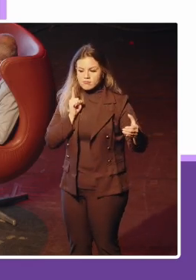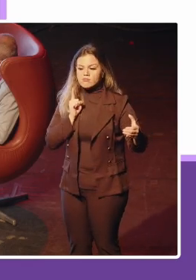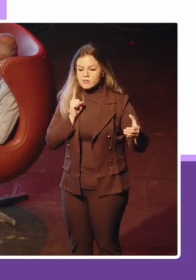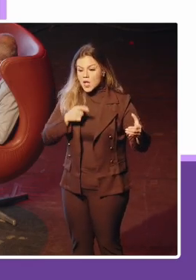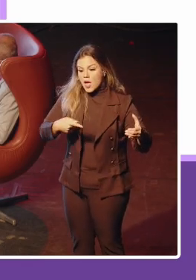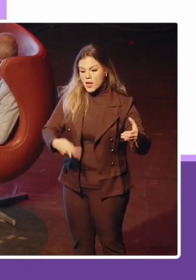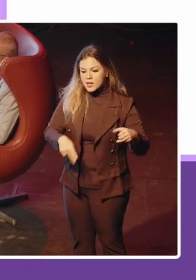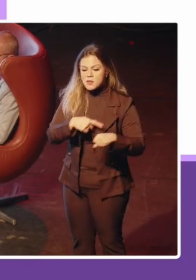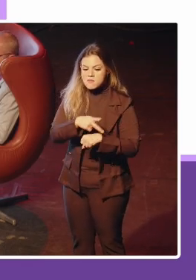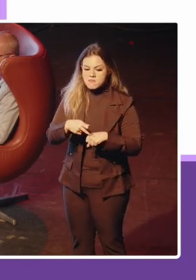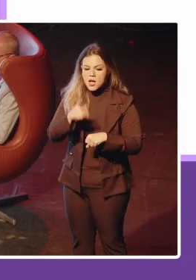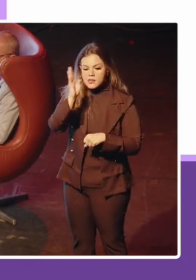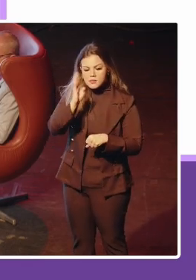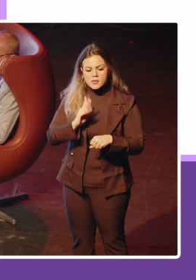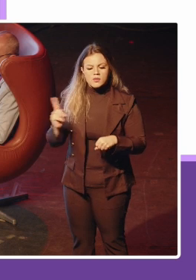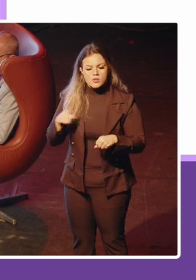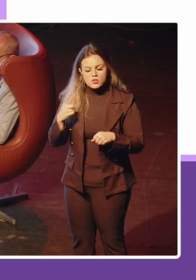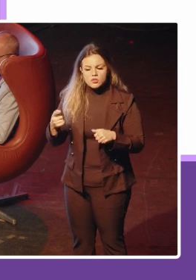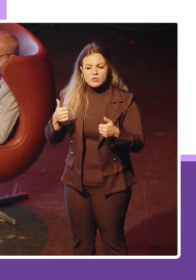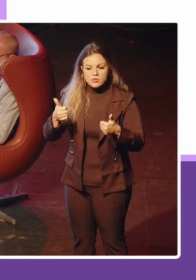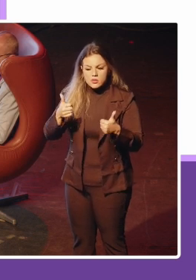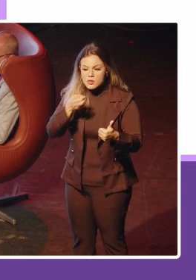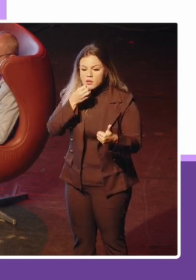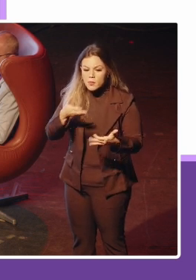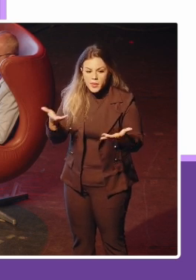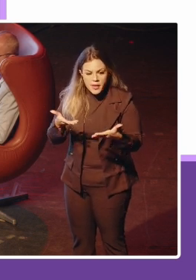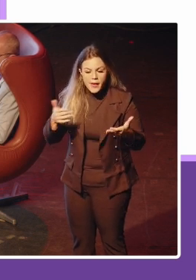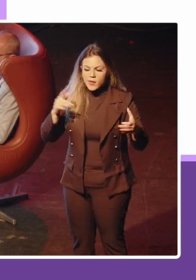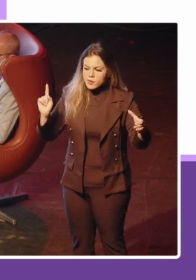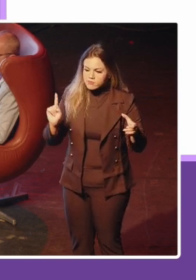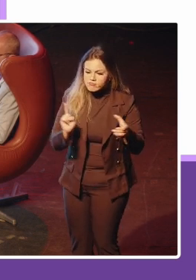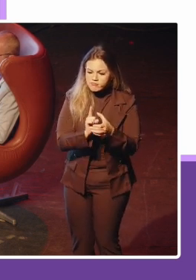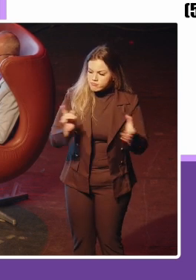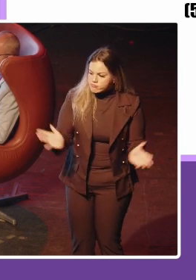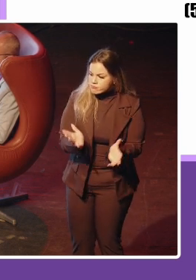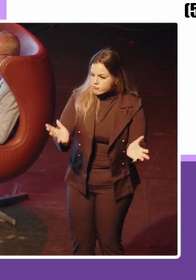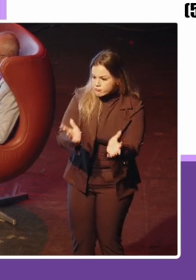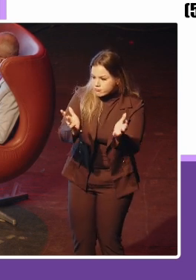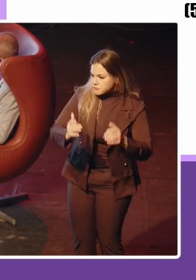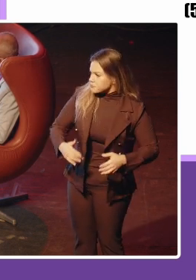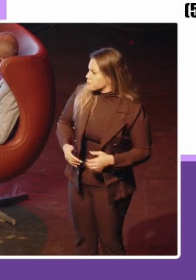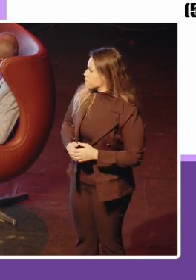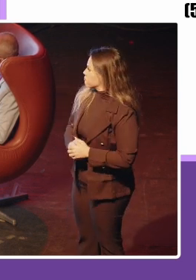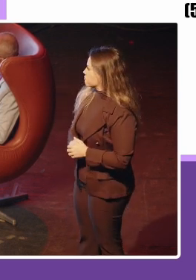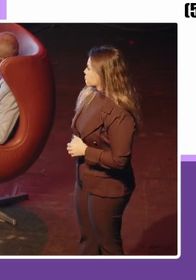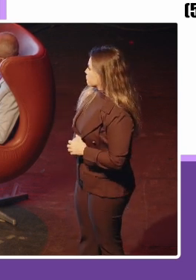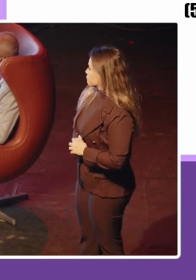nossa sociedade. Acho que a gente tem uma sociedade muito menos individualista no geral.